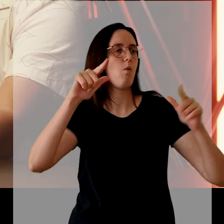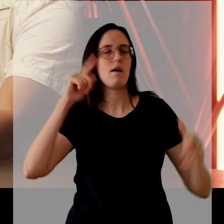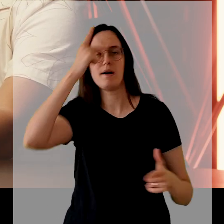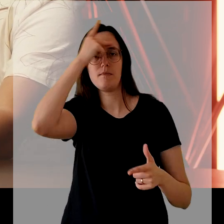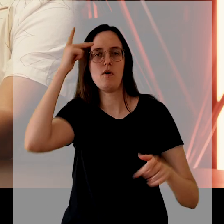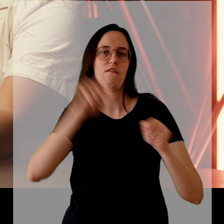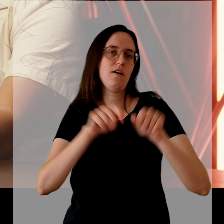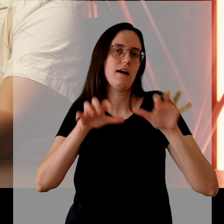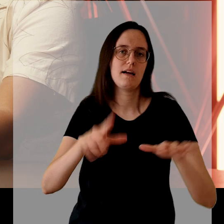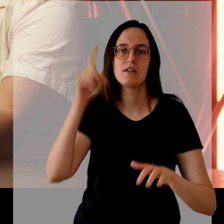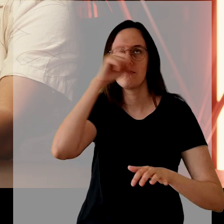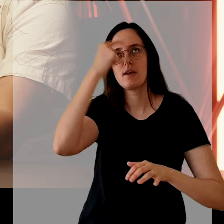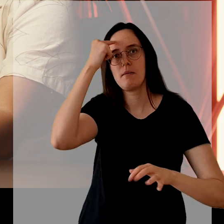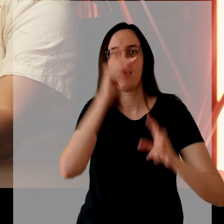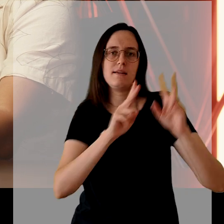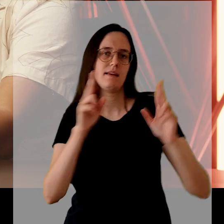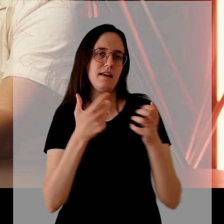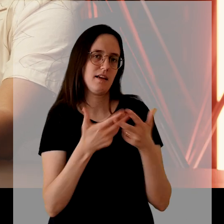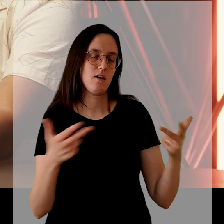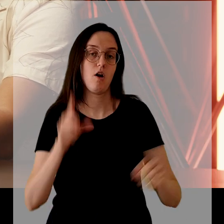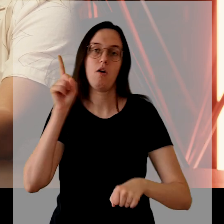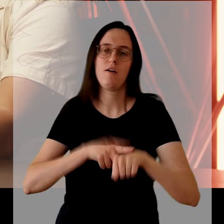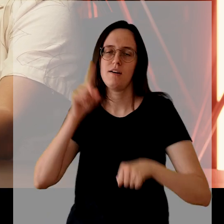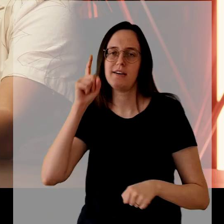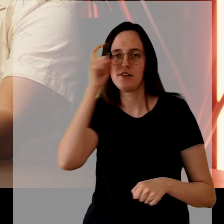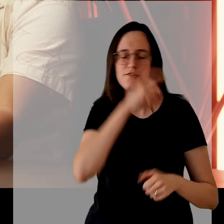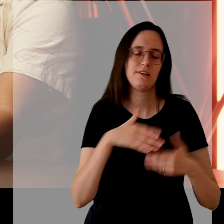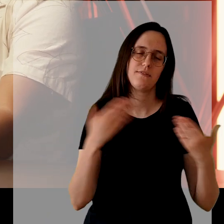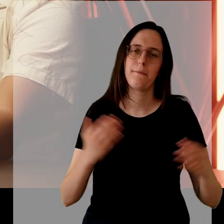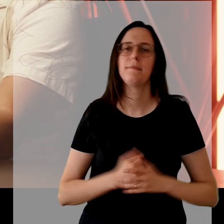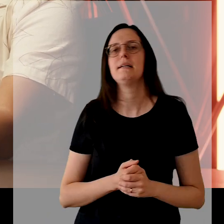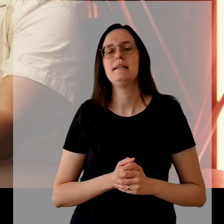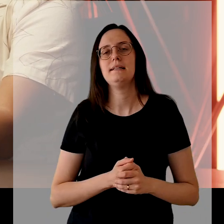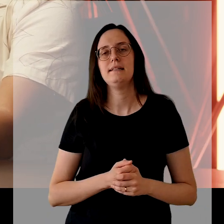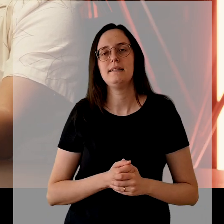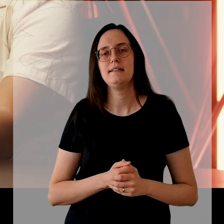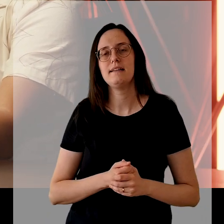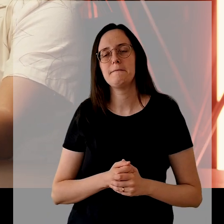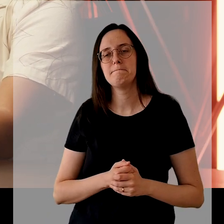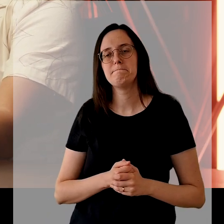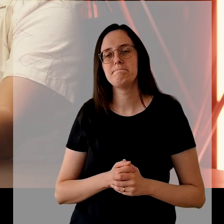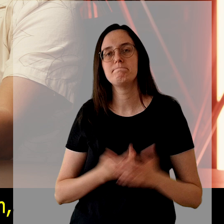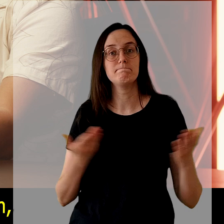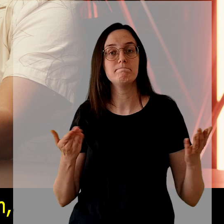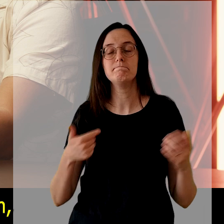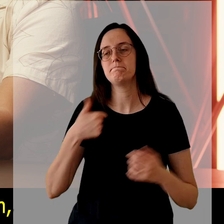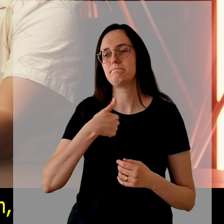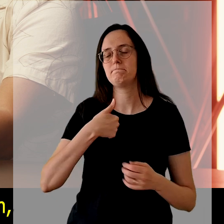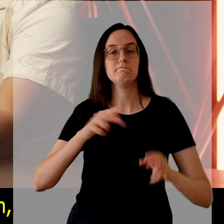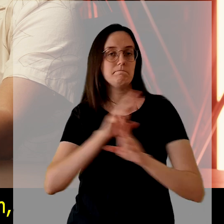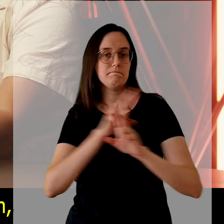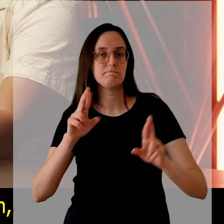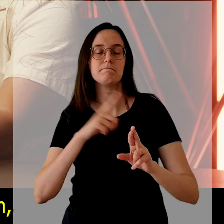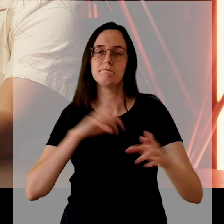alguém para fazer uma série, né? Logo de cara, né? Enfim. E então eu